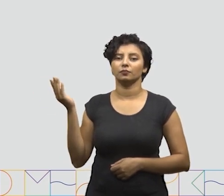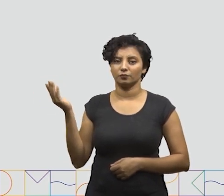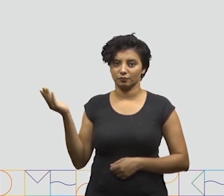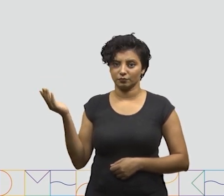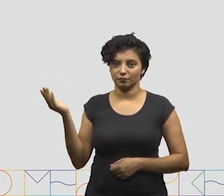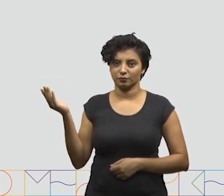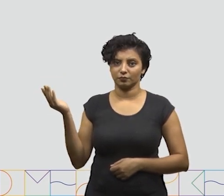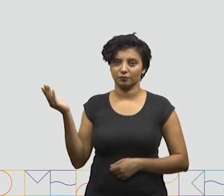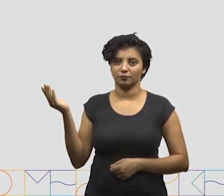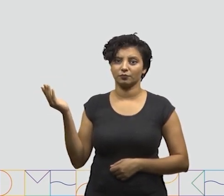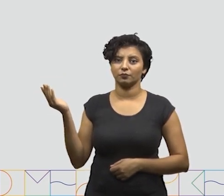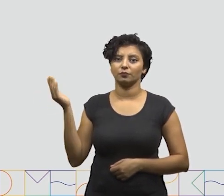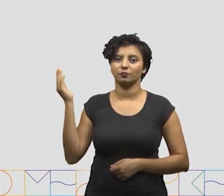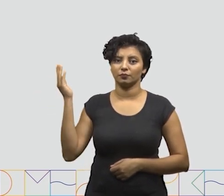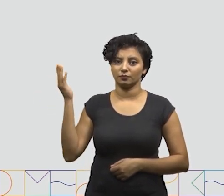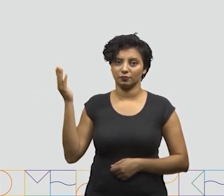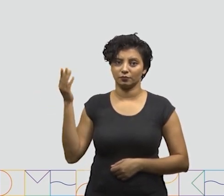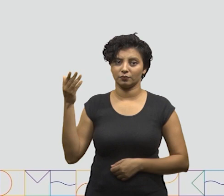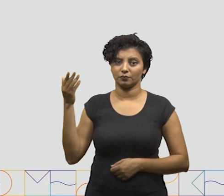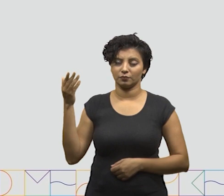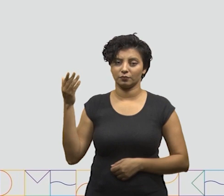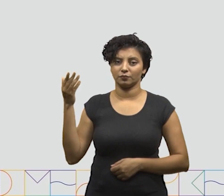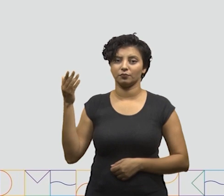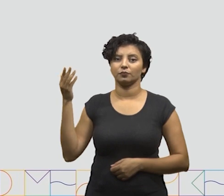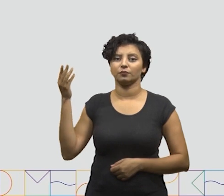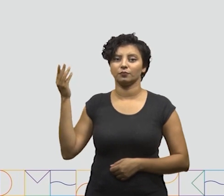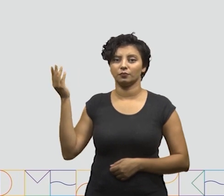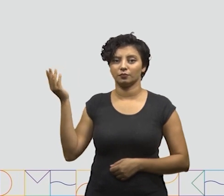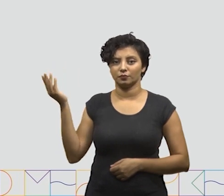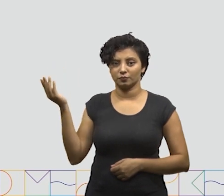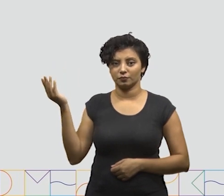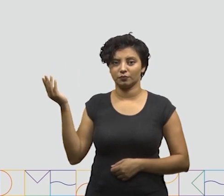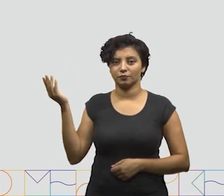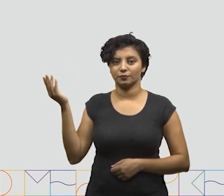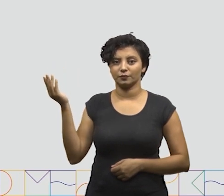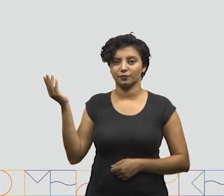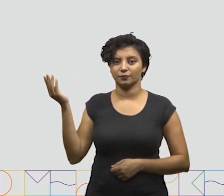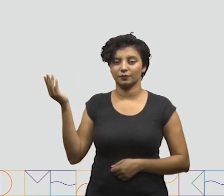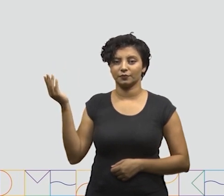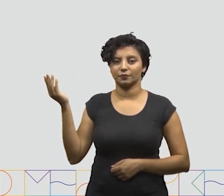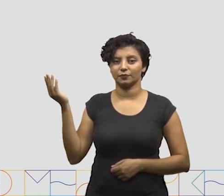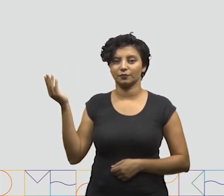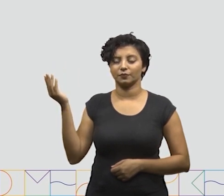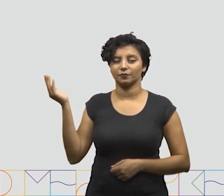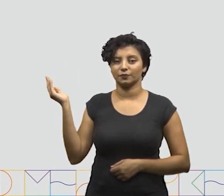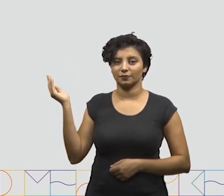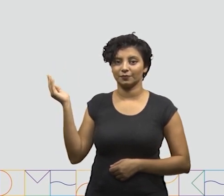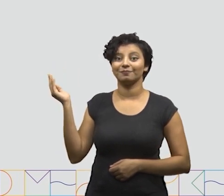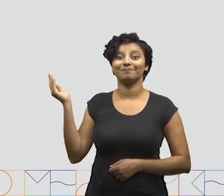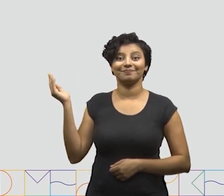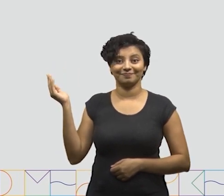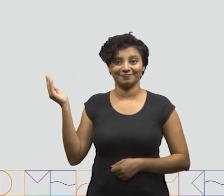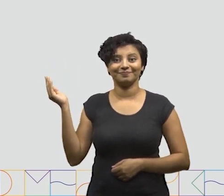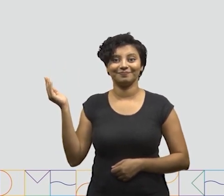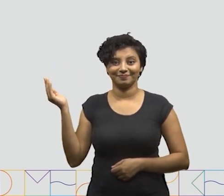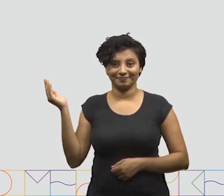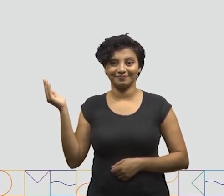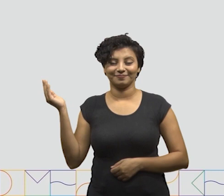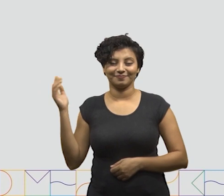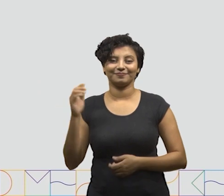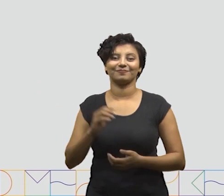deferentes, ductos ejaculatórios, uretra, vesículas seminais, próstata e